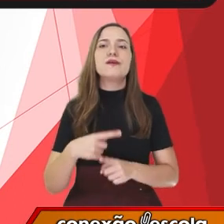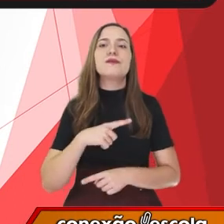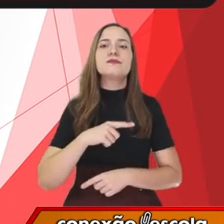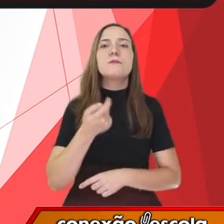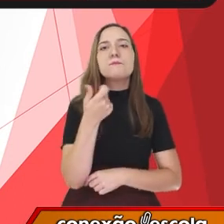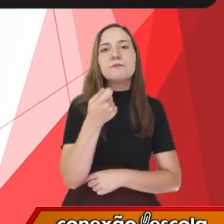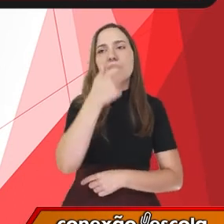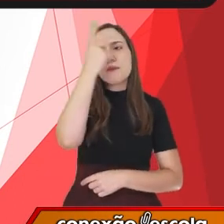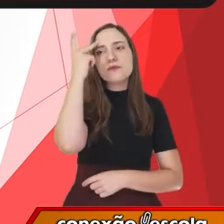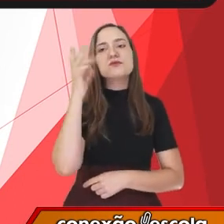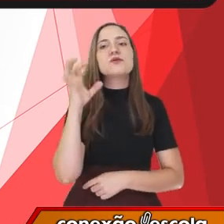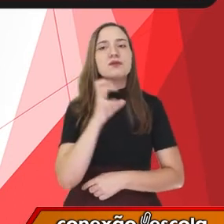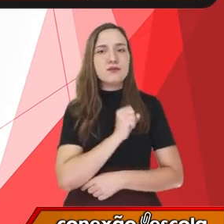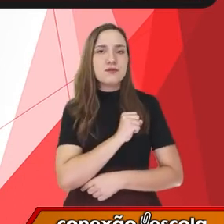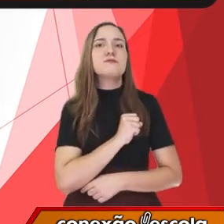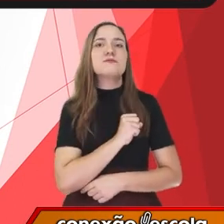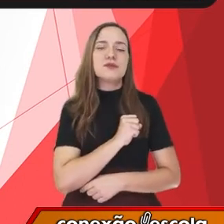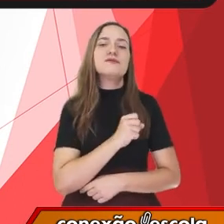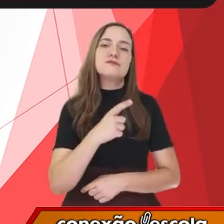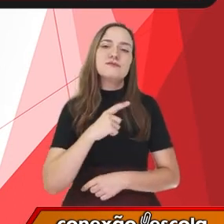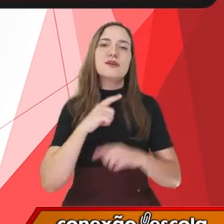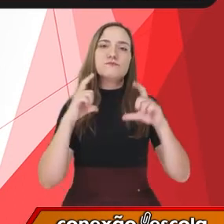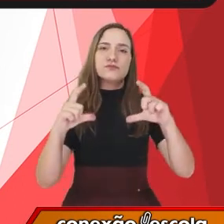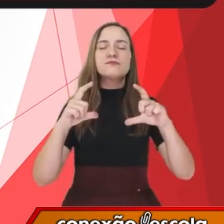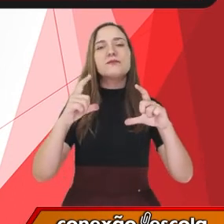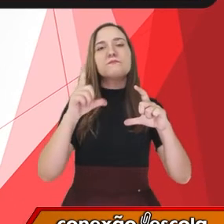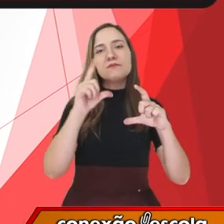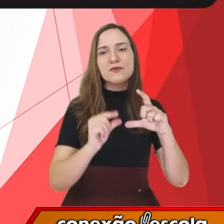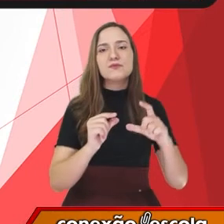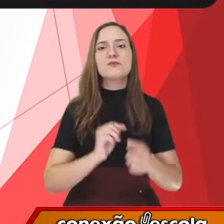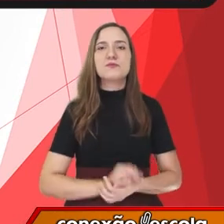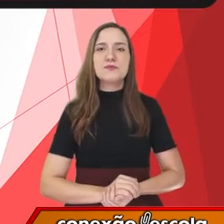que preferem, está com uma fatia menor.